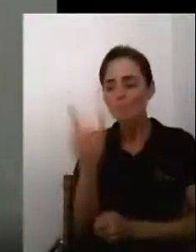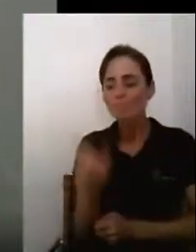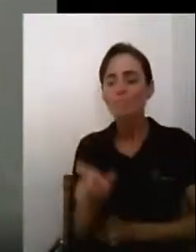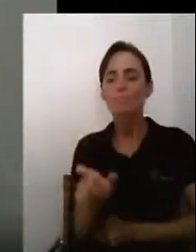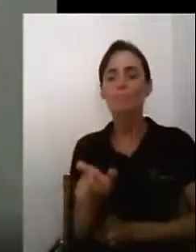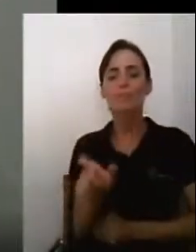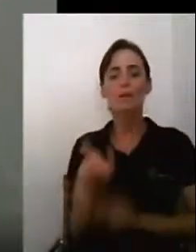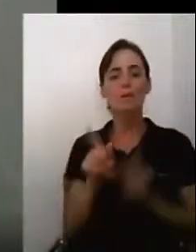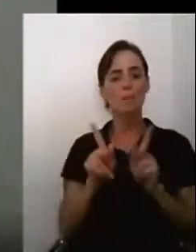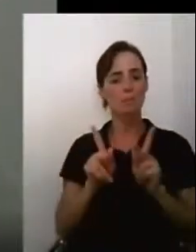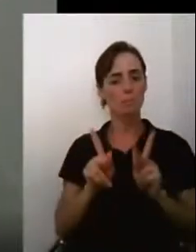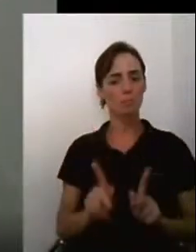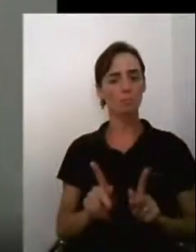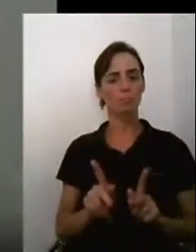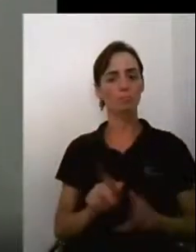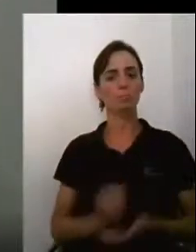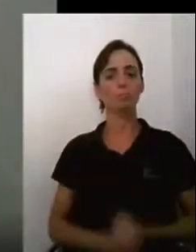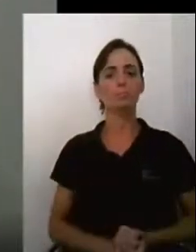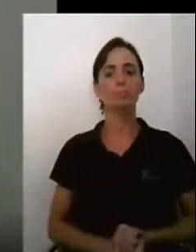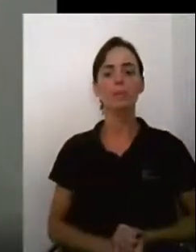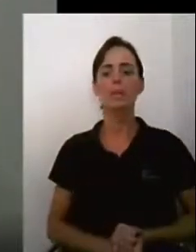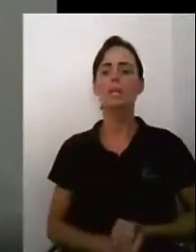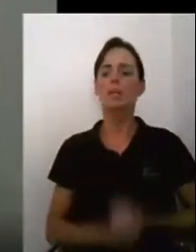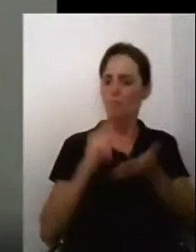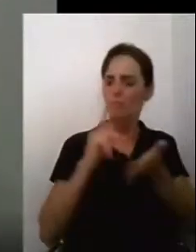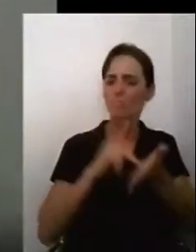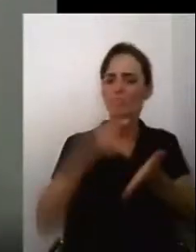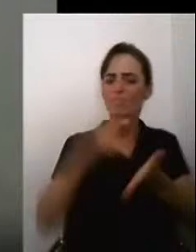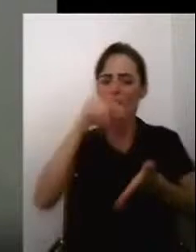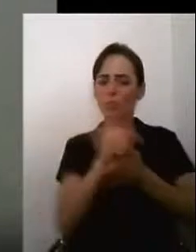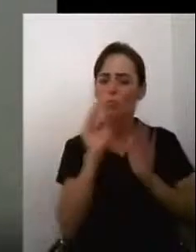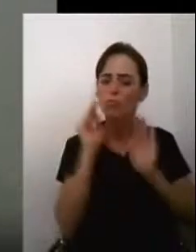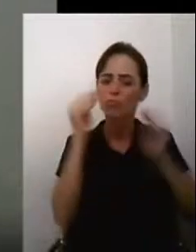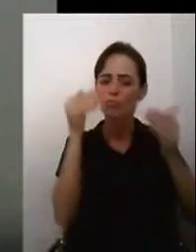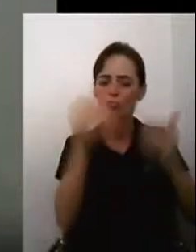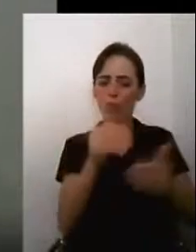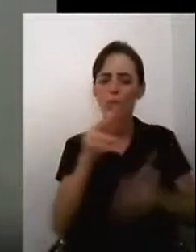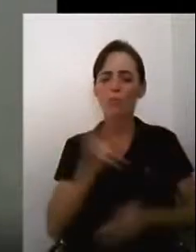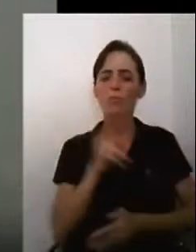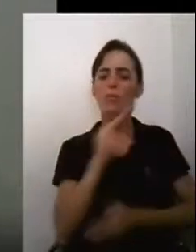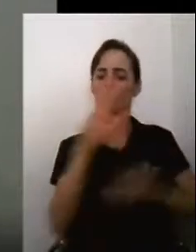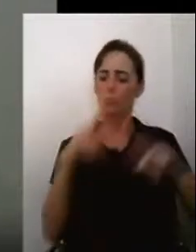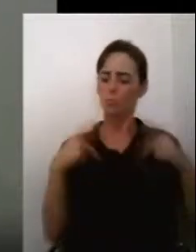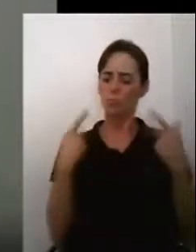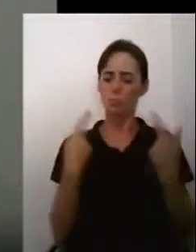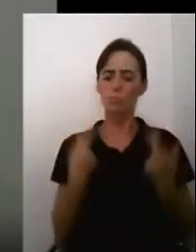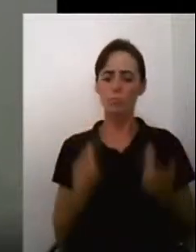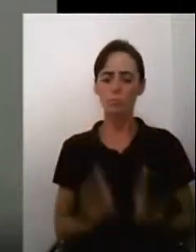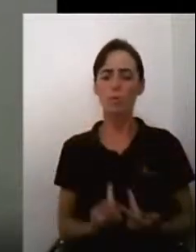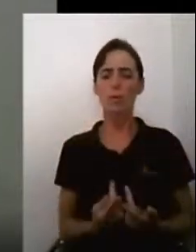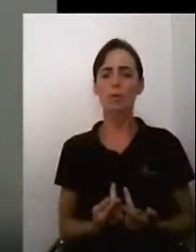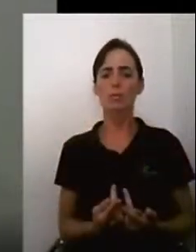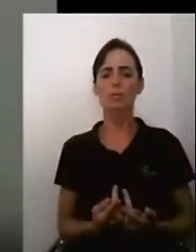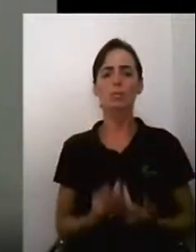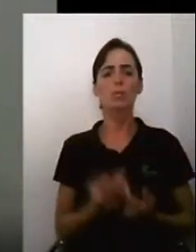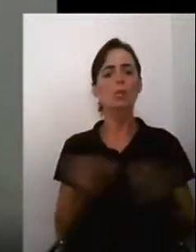é justamente sobre valores humanos que pretendo brevemente